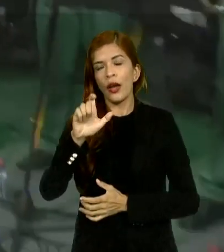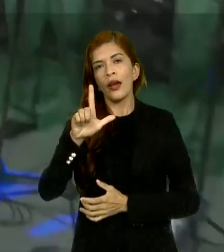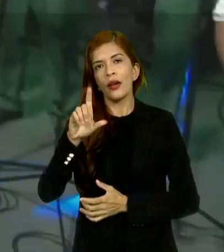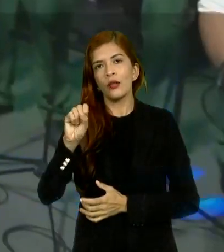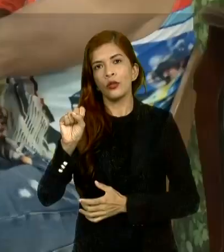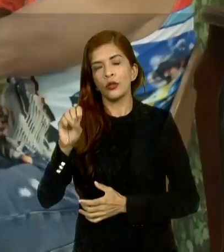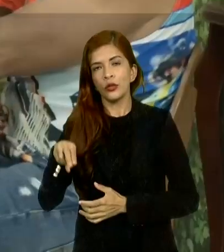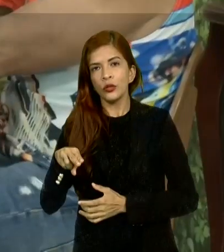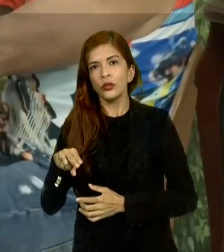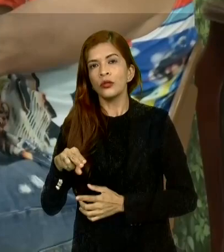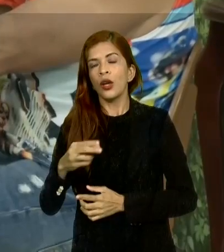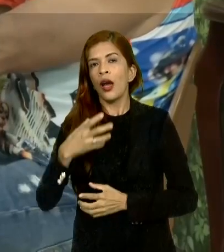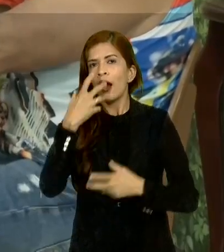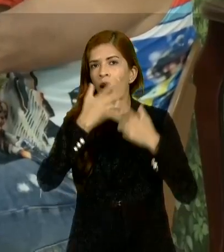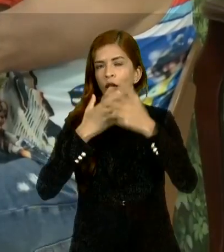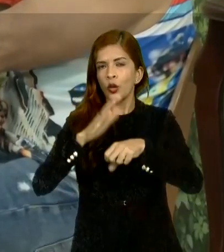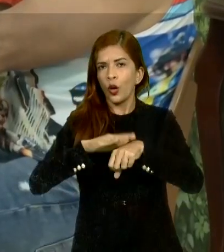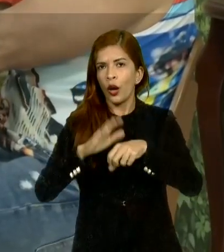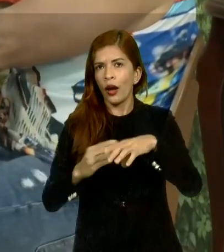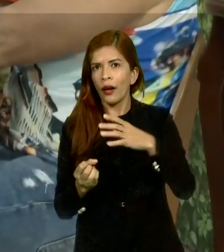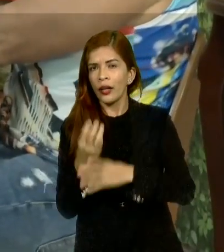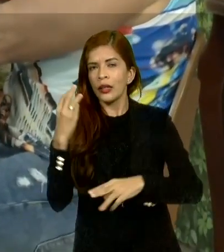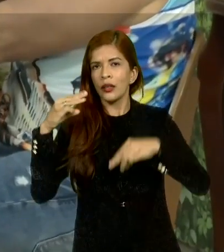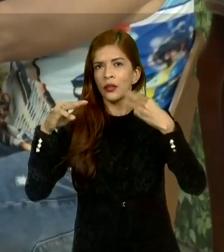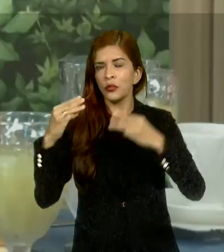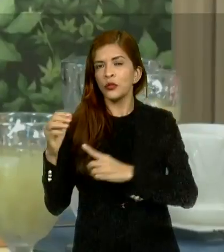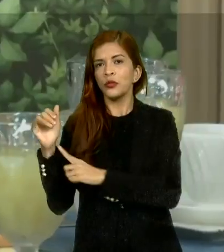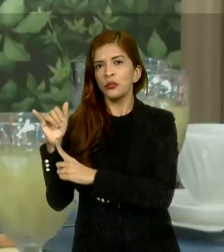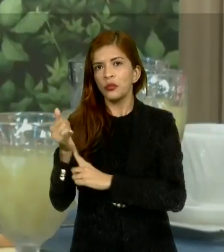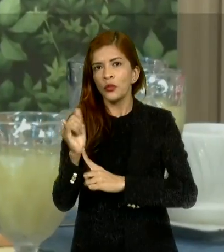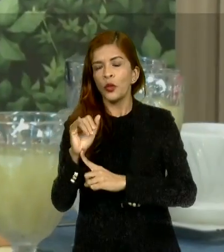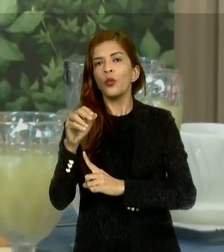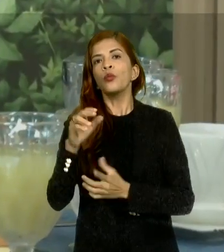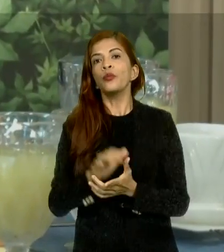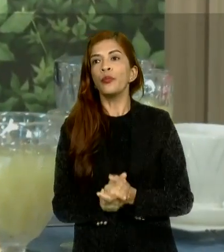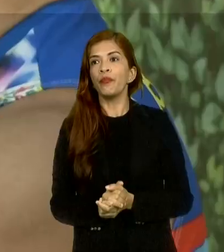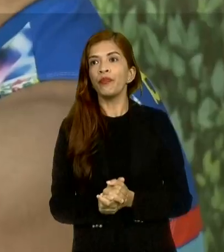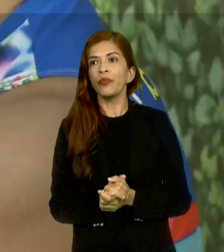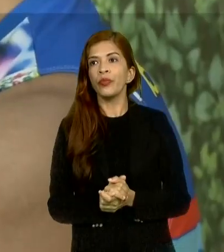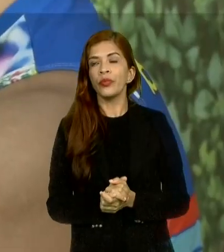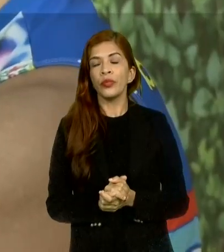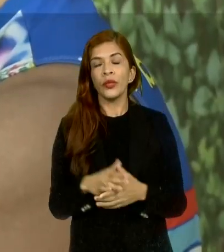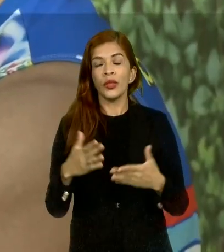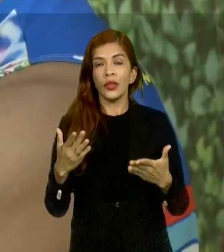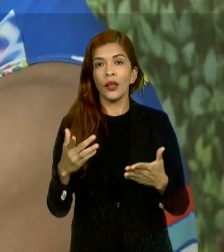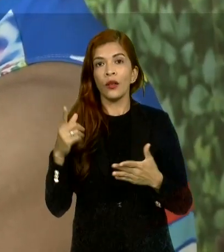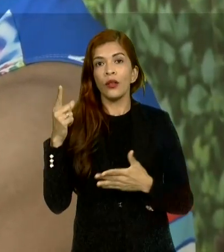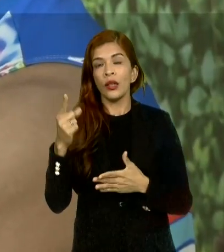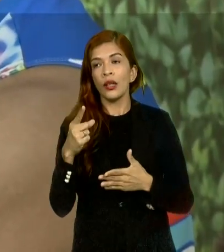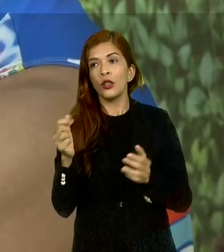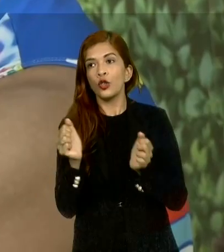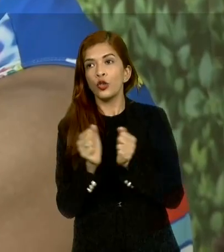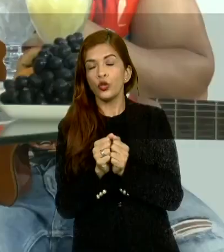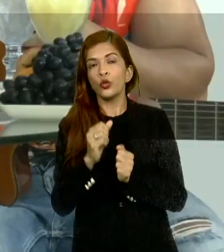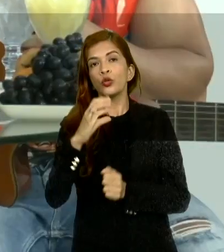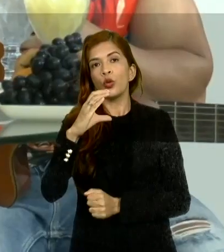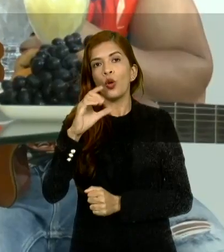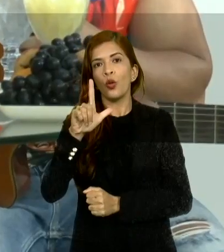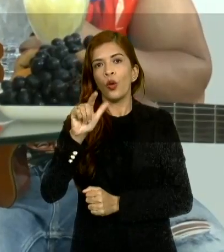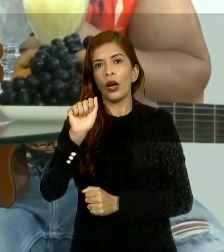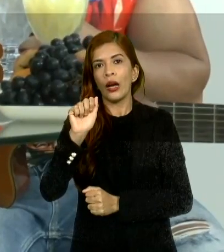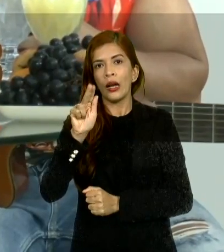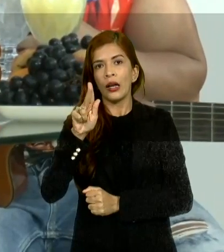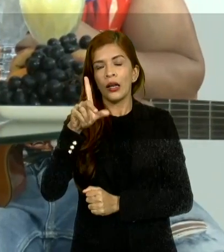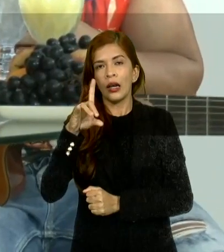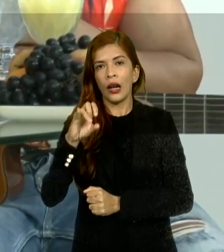do Boi de Nina Rodrigues, participou do Café com Notícias da TV Assembleia, apresentado por Elda Borges. Ele estava acompanhado por Cláudio Ribeiro,